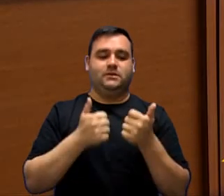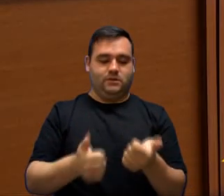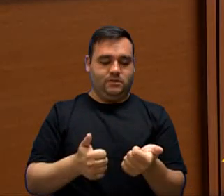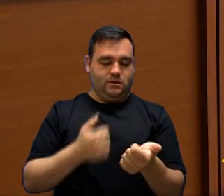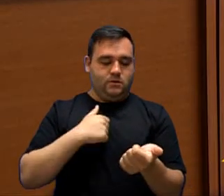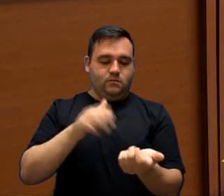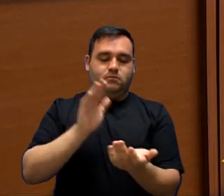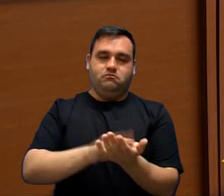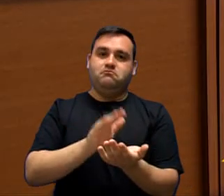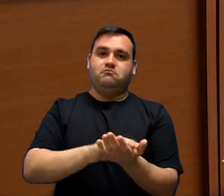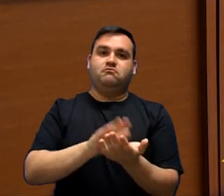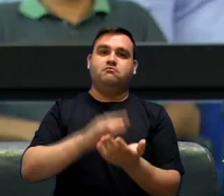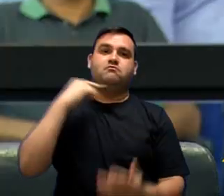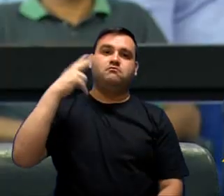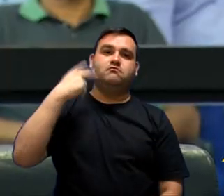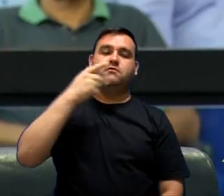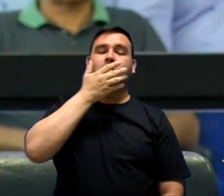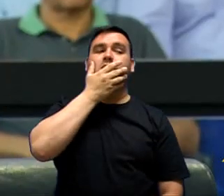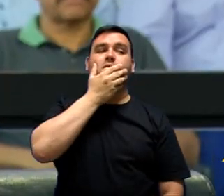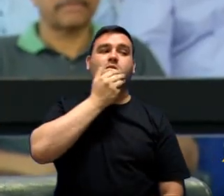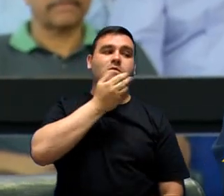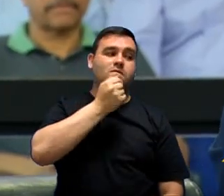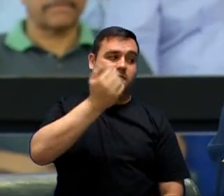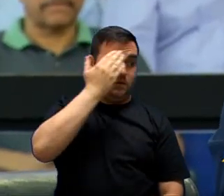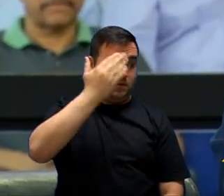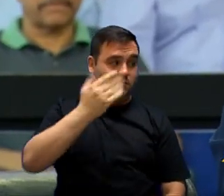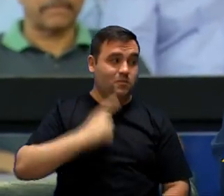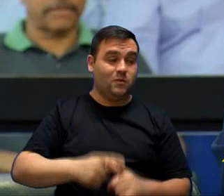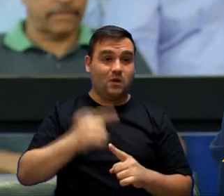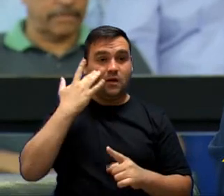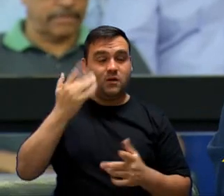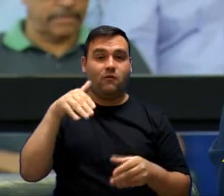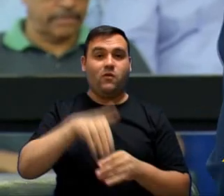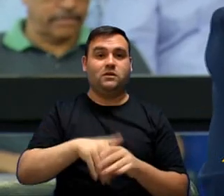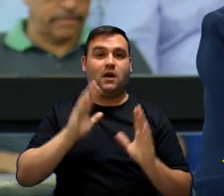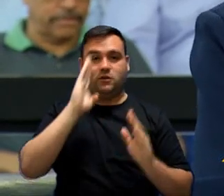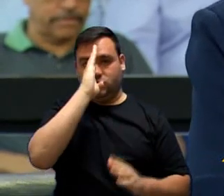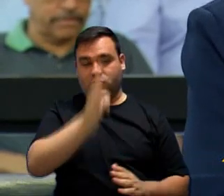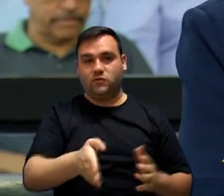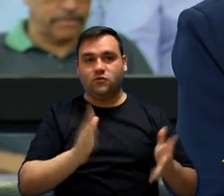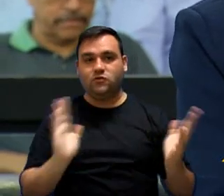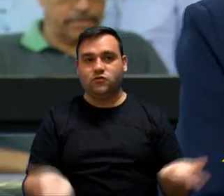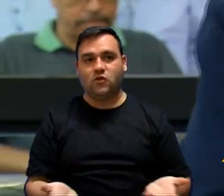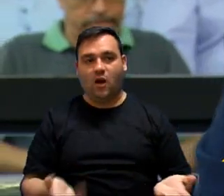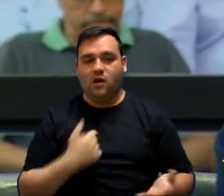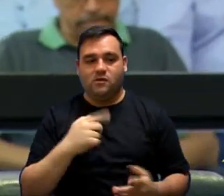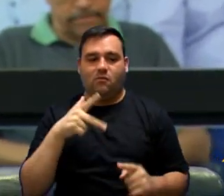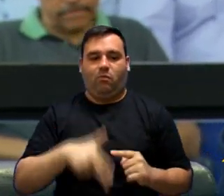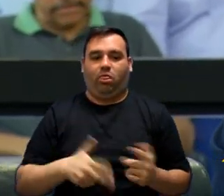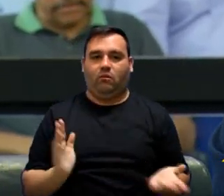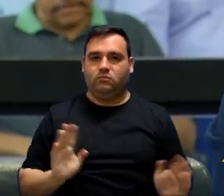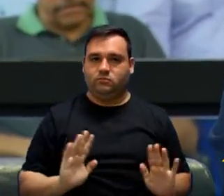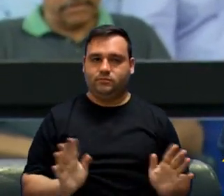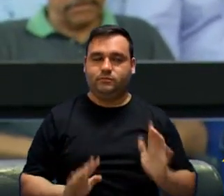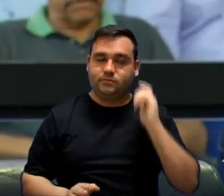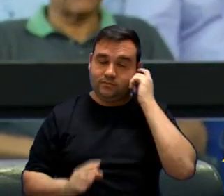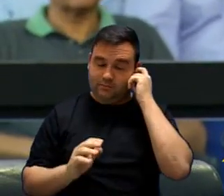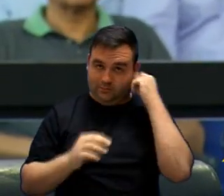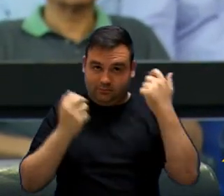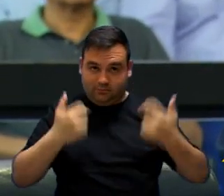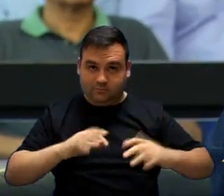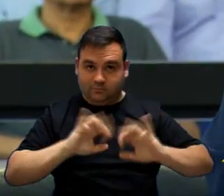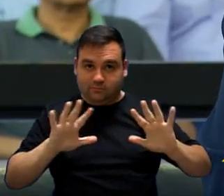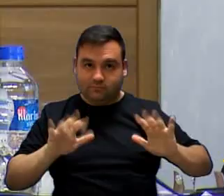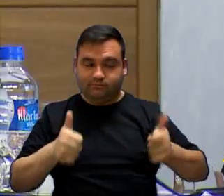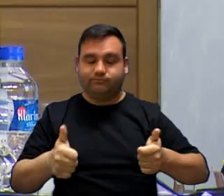Eu parabenizei o vereador, agradeço, porque eu achei que o senhor ia colocar em votação, e aí eu não ia poder mais falar. Está esclarecido?